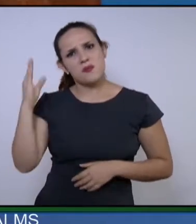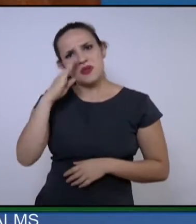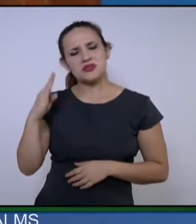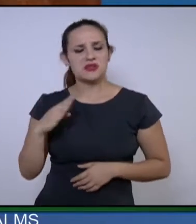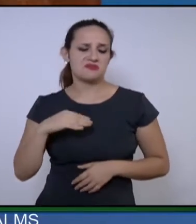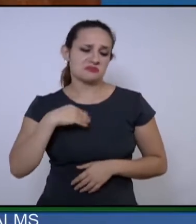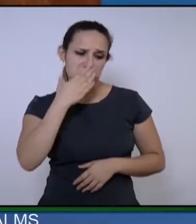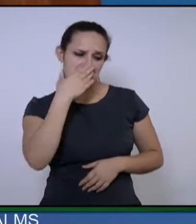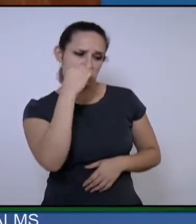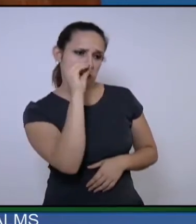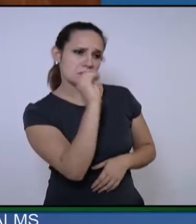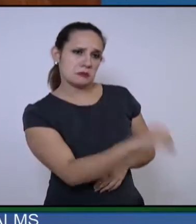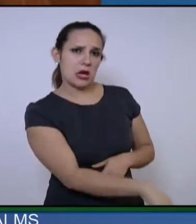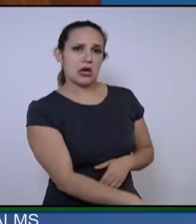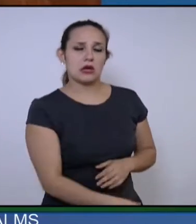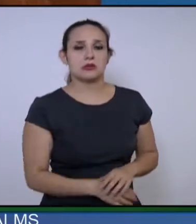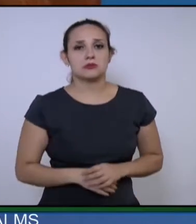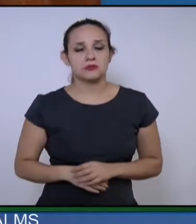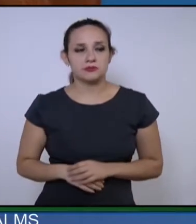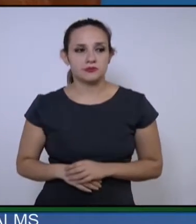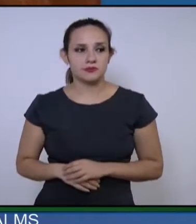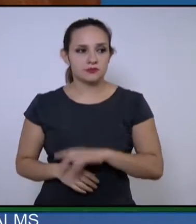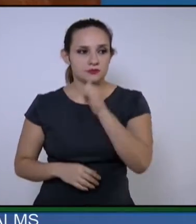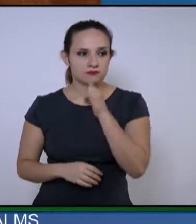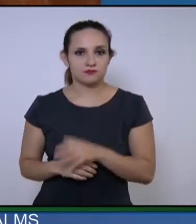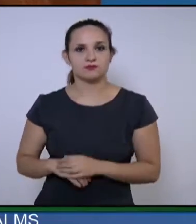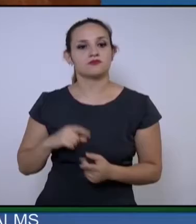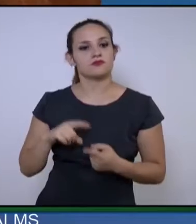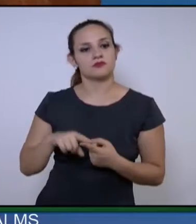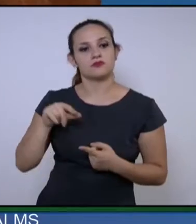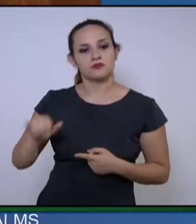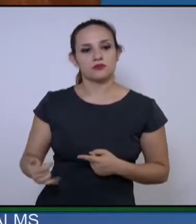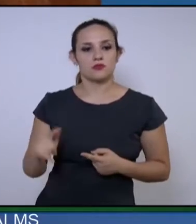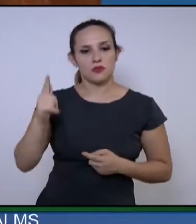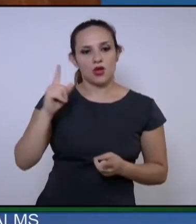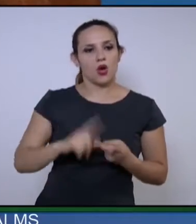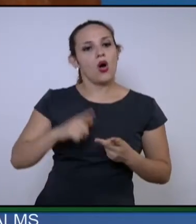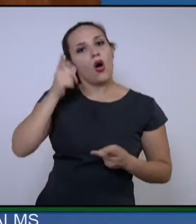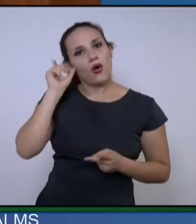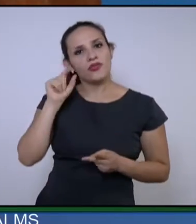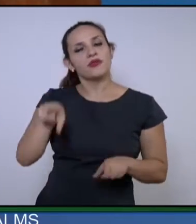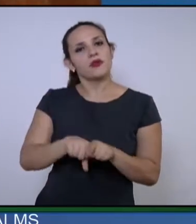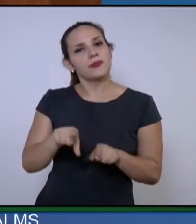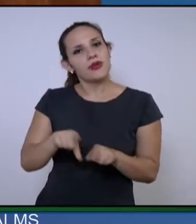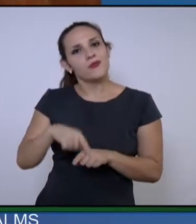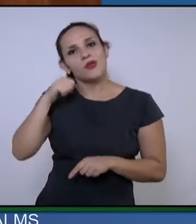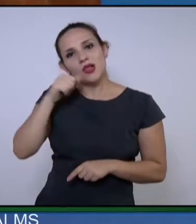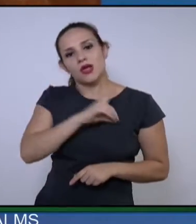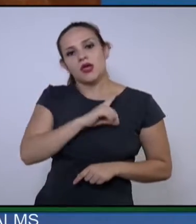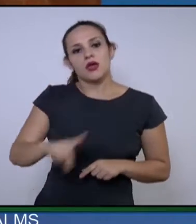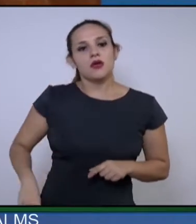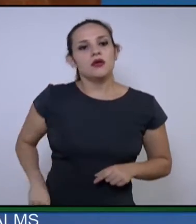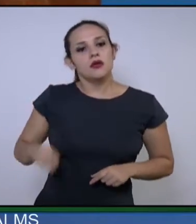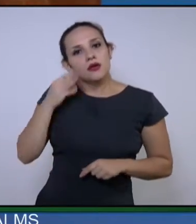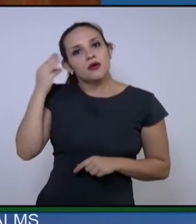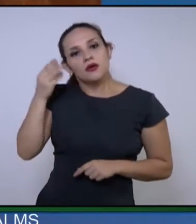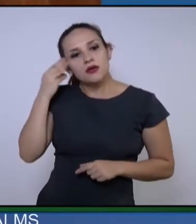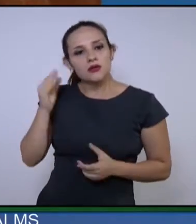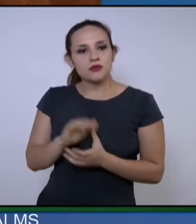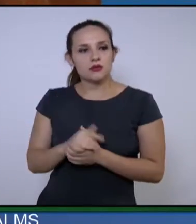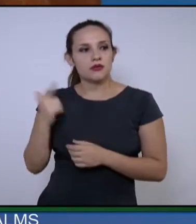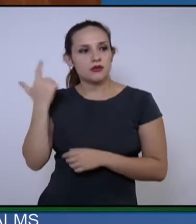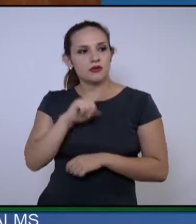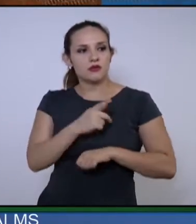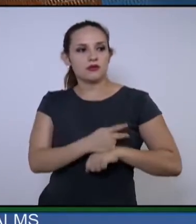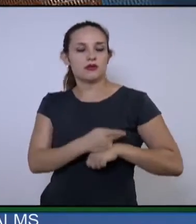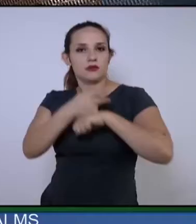fronteiras. Deputado João Grandão, deputada Mara Caseiro, que ontem brilhantemente presidiu a sessão